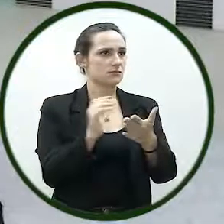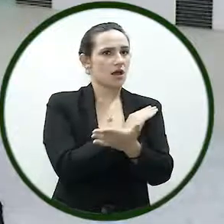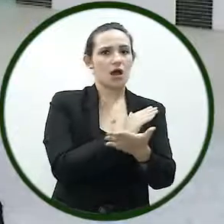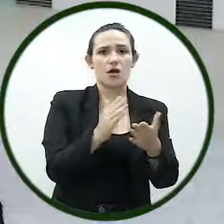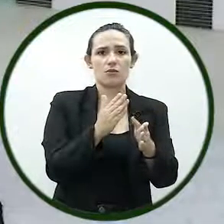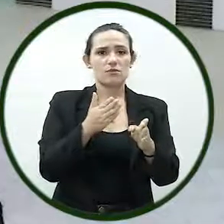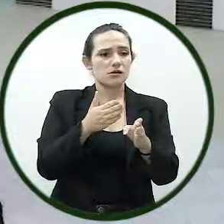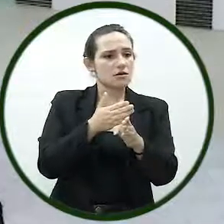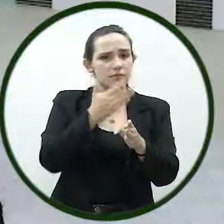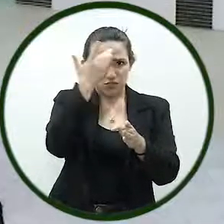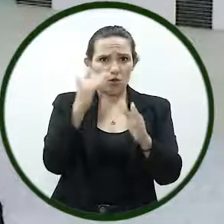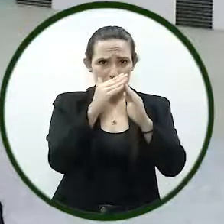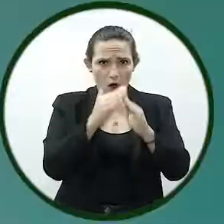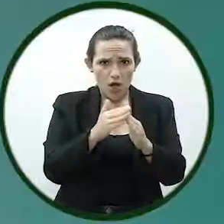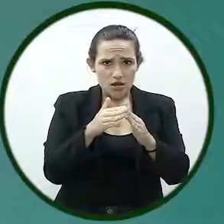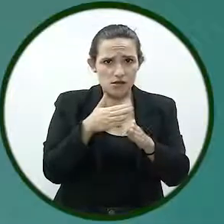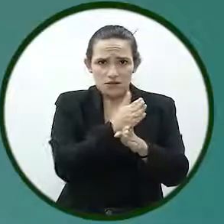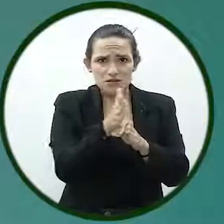pessoas em um local